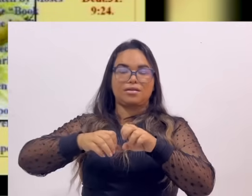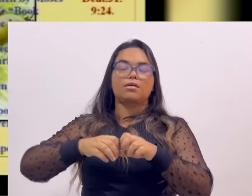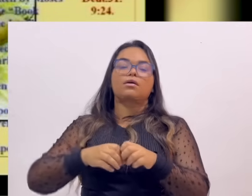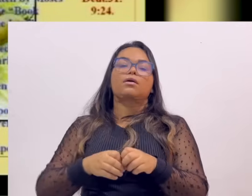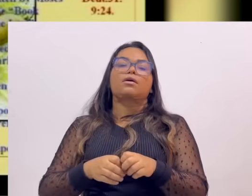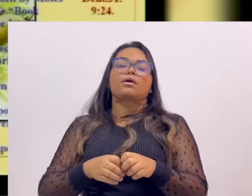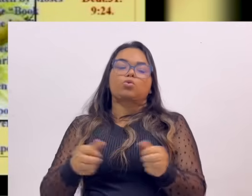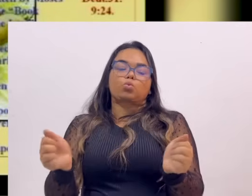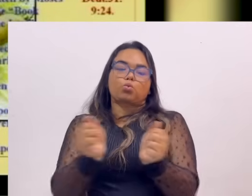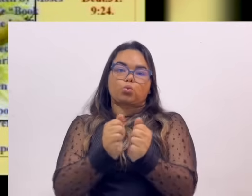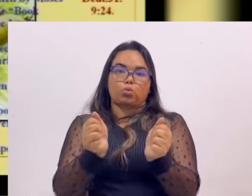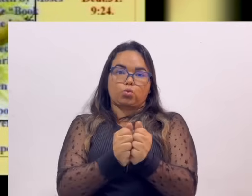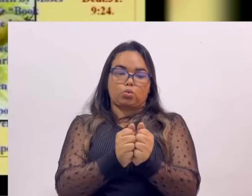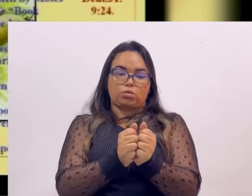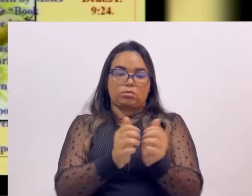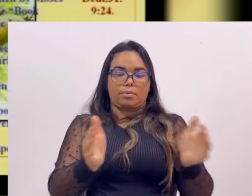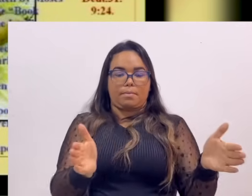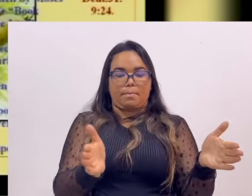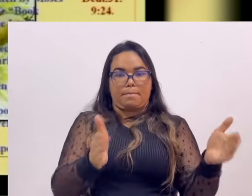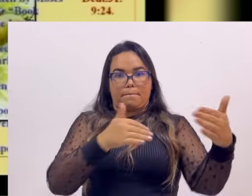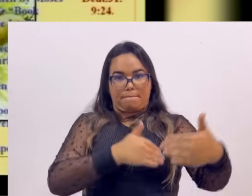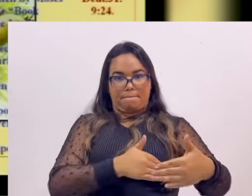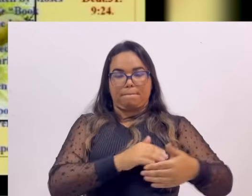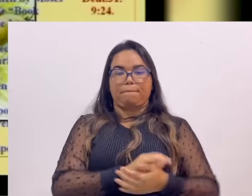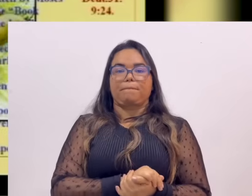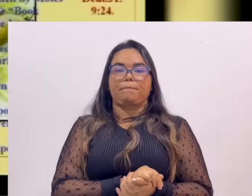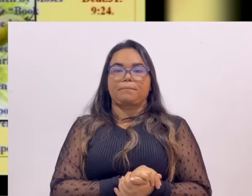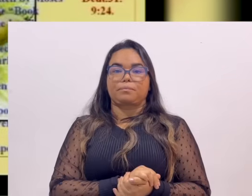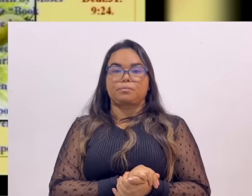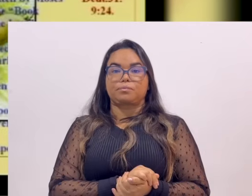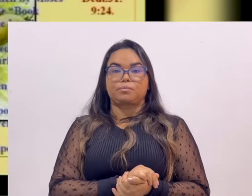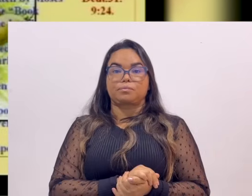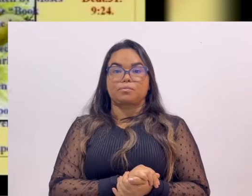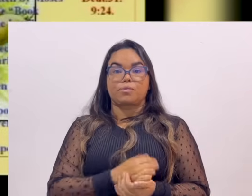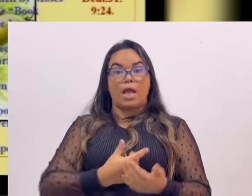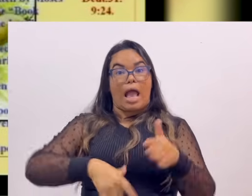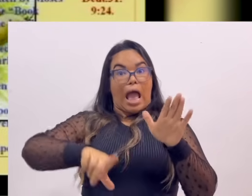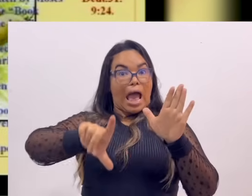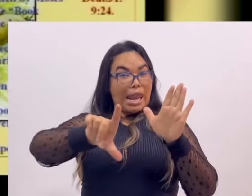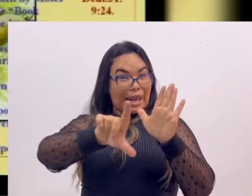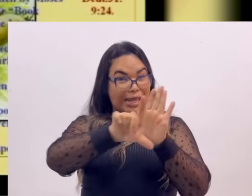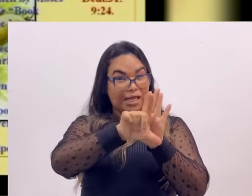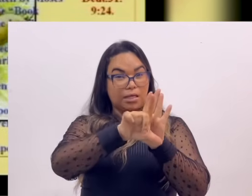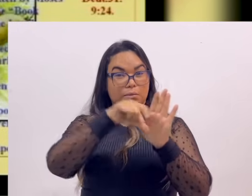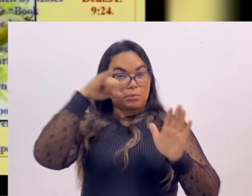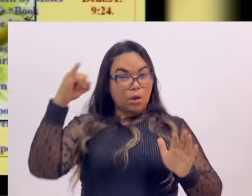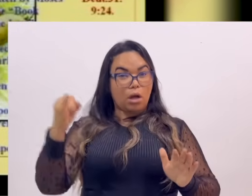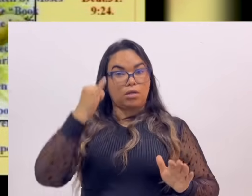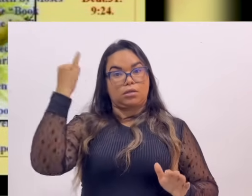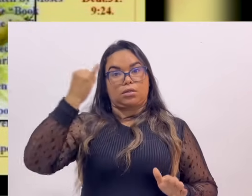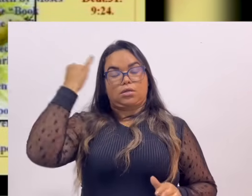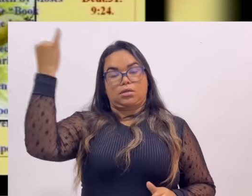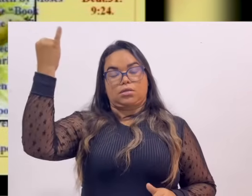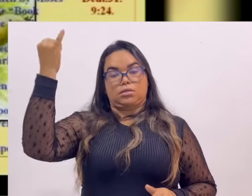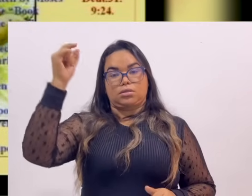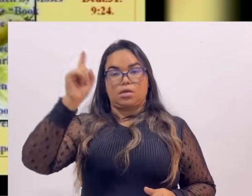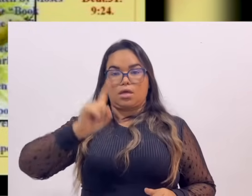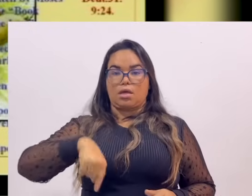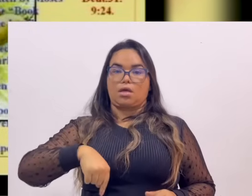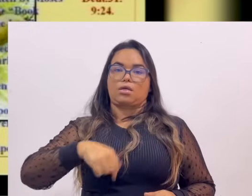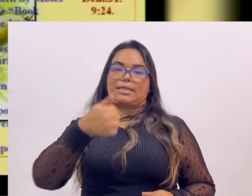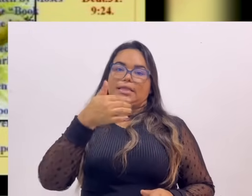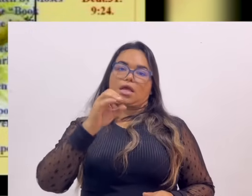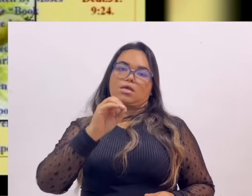e colocado ao lado da arca. Agora, a lei moral está na Bíblia. São os dez mandamentos que em Tiago